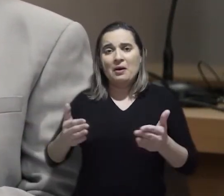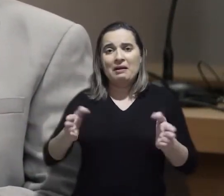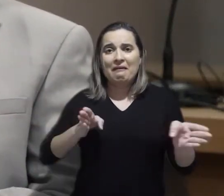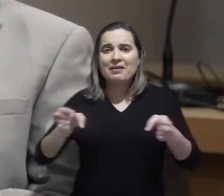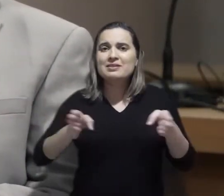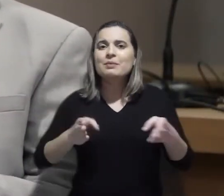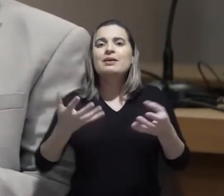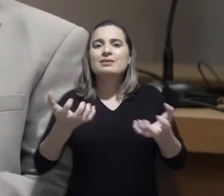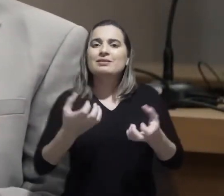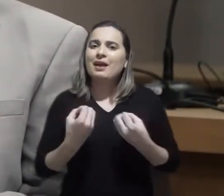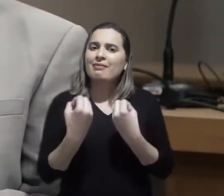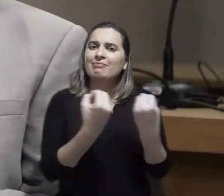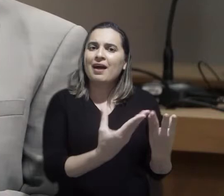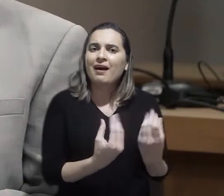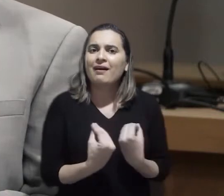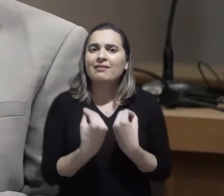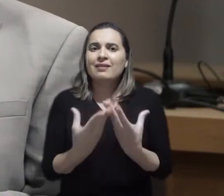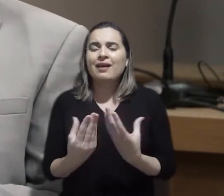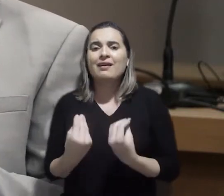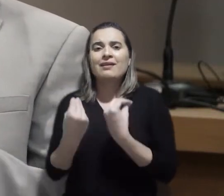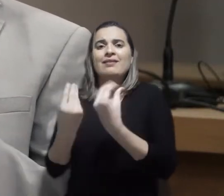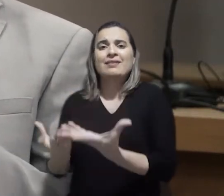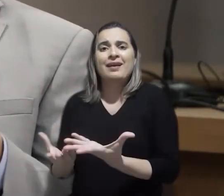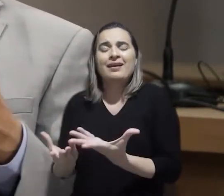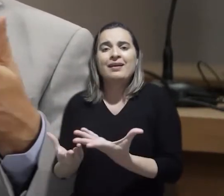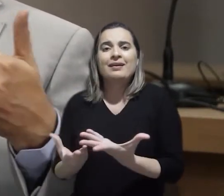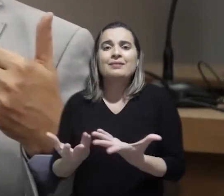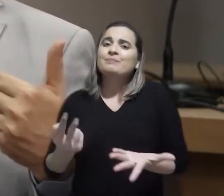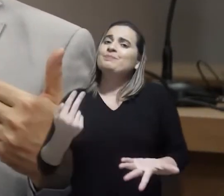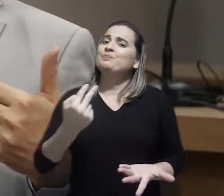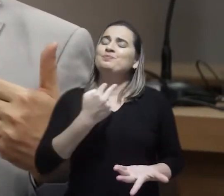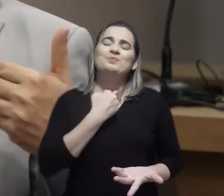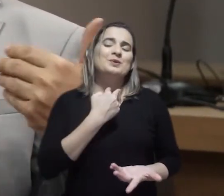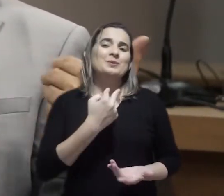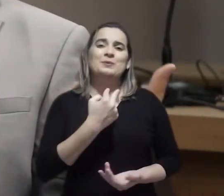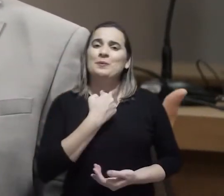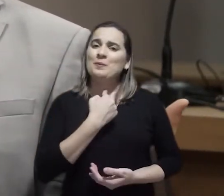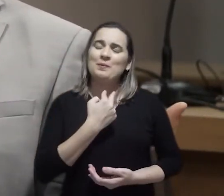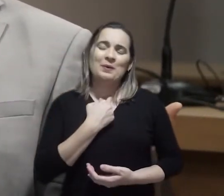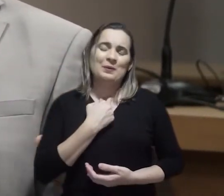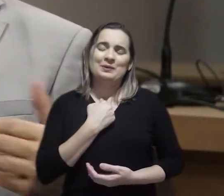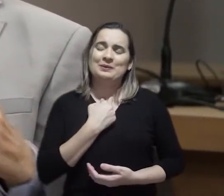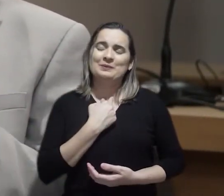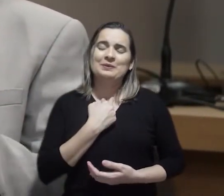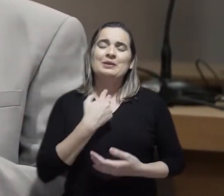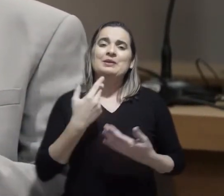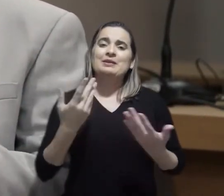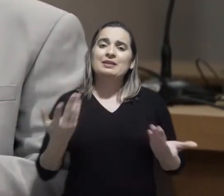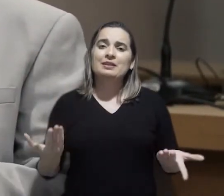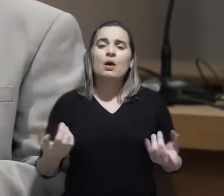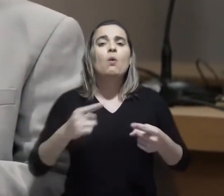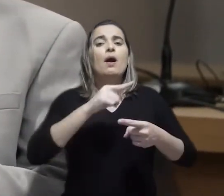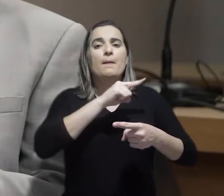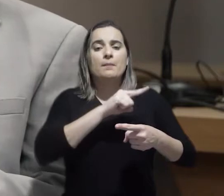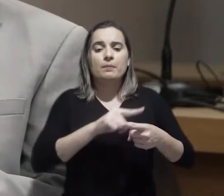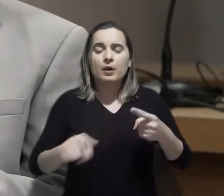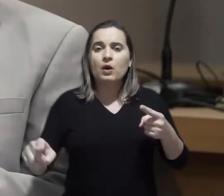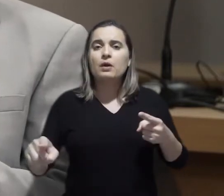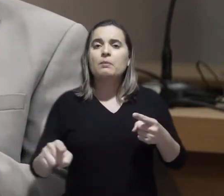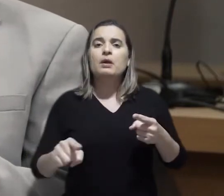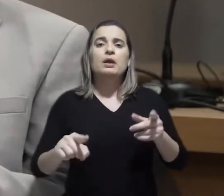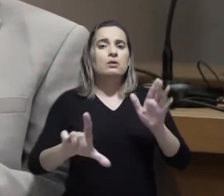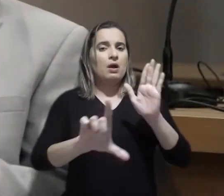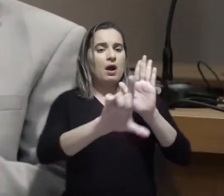completamente diferente, muito mais exacerbado do que ele prestara anteriormente. Então, isso pode,